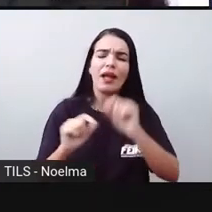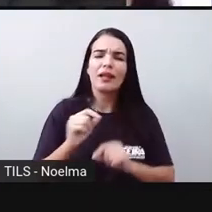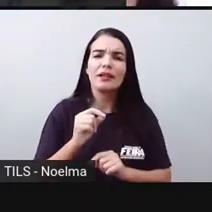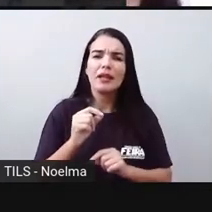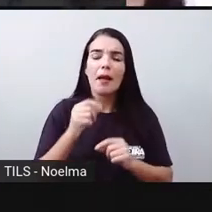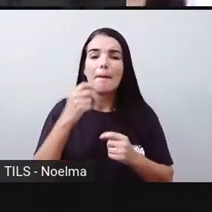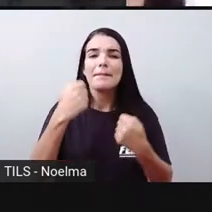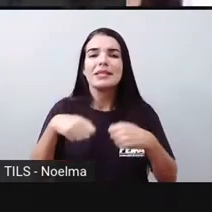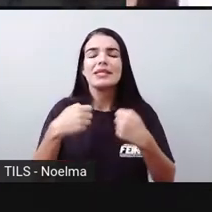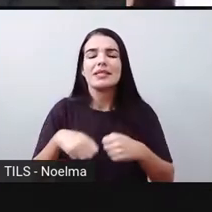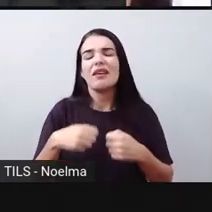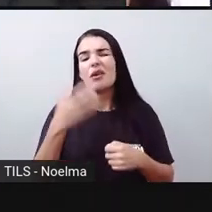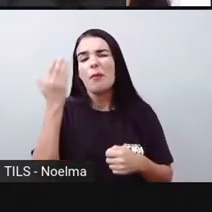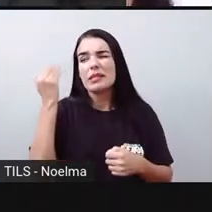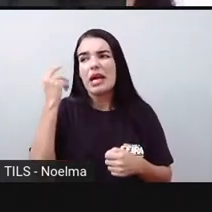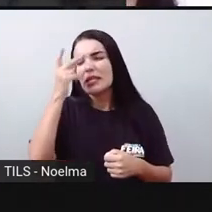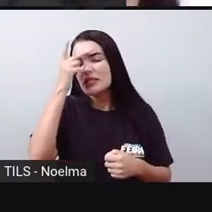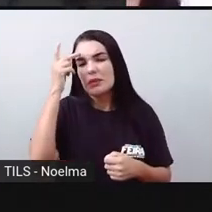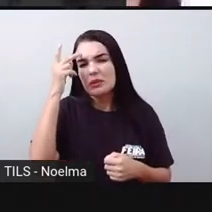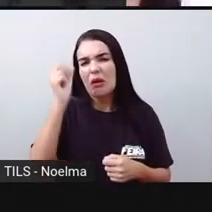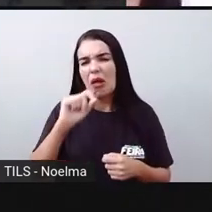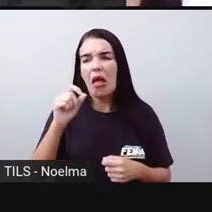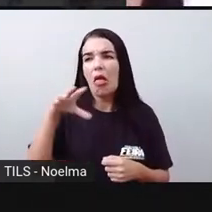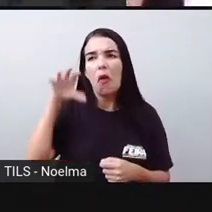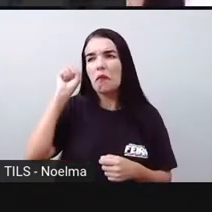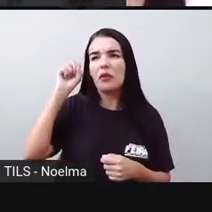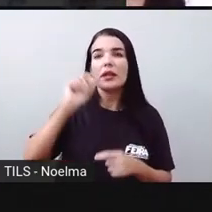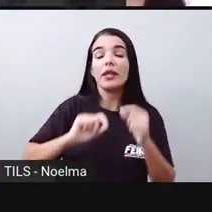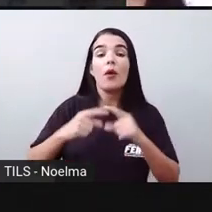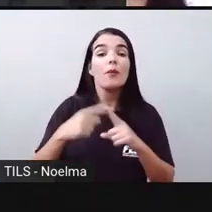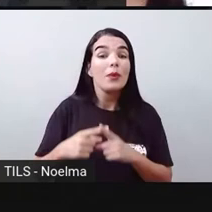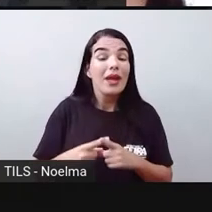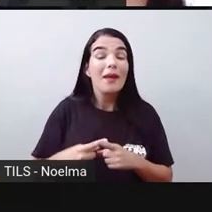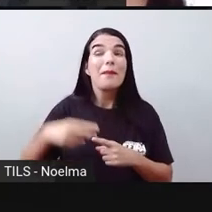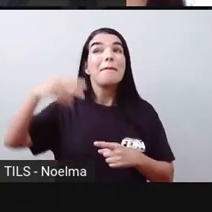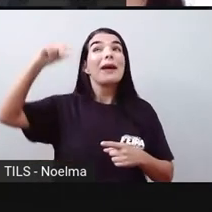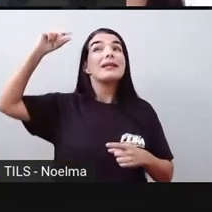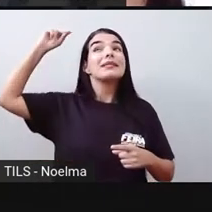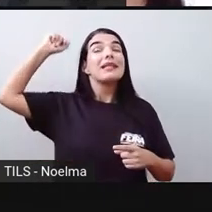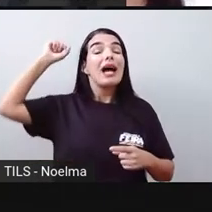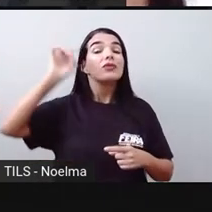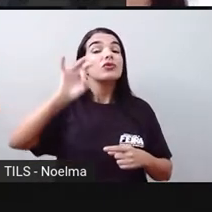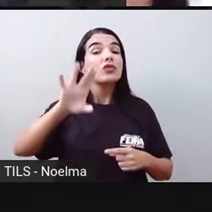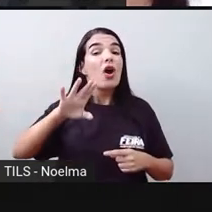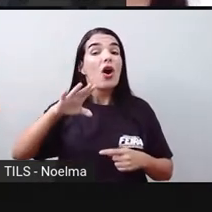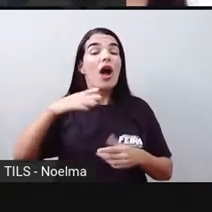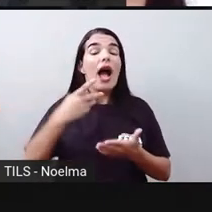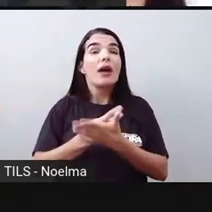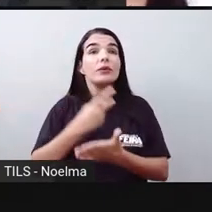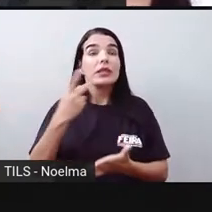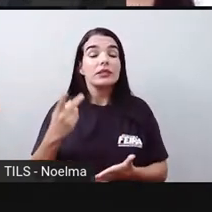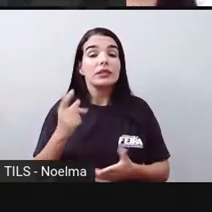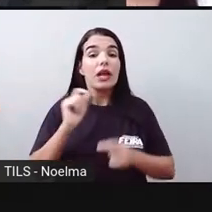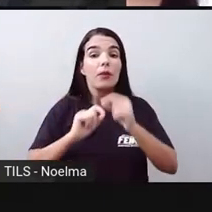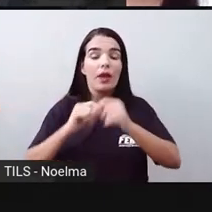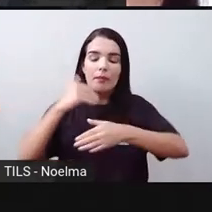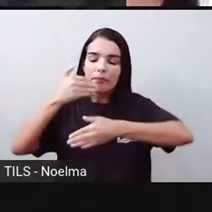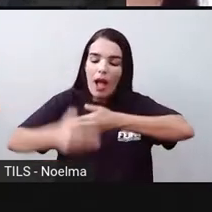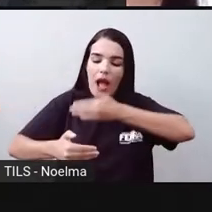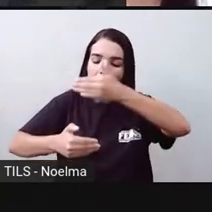o conhecimento, as histórias eram passadas de um para o outro através da oralidade. Então, havendo